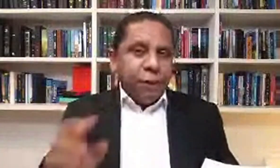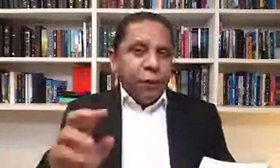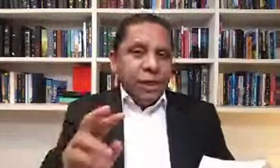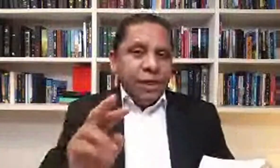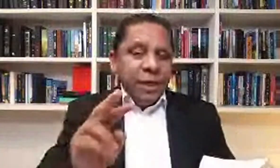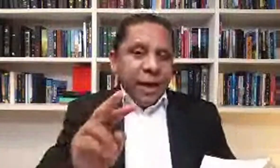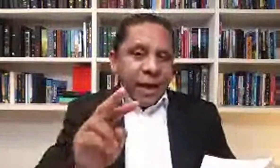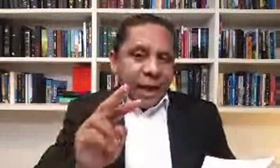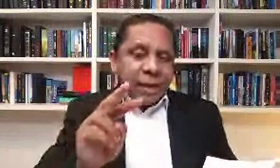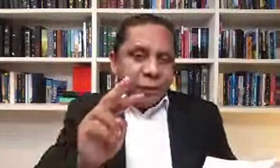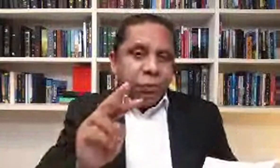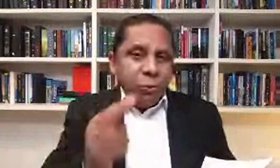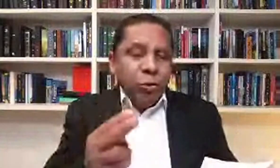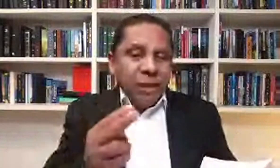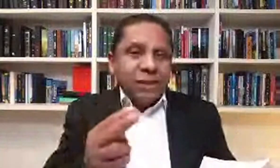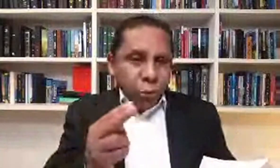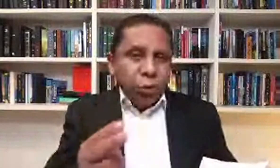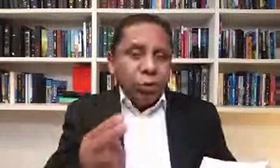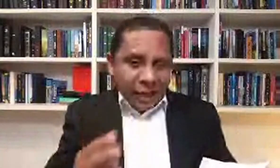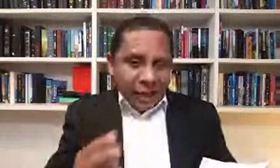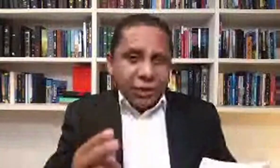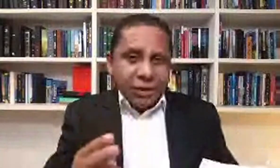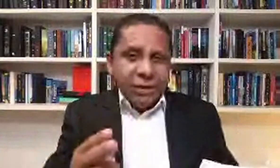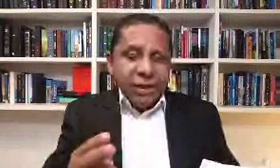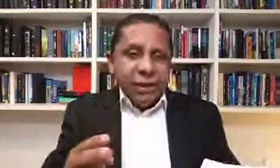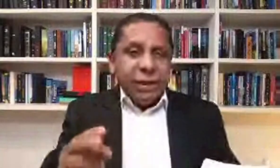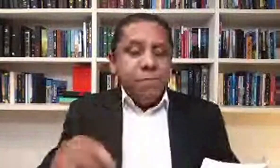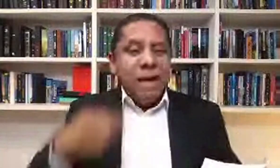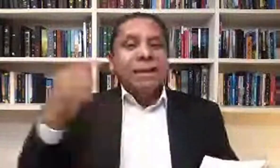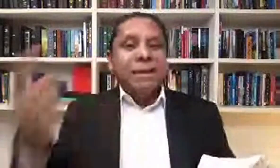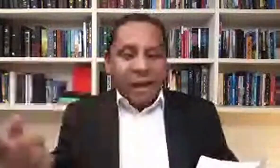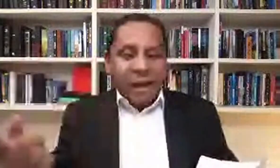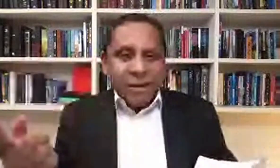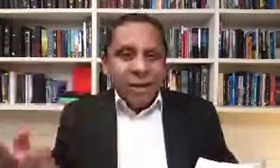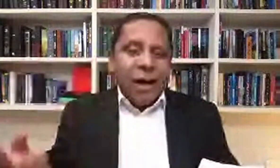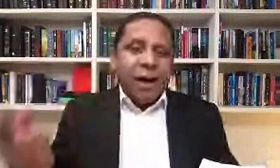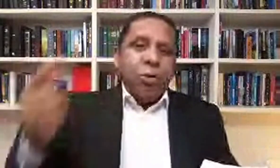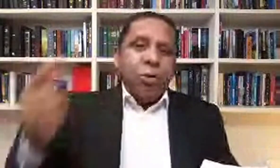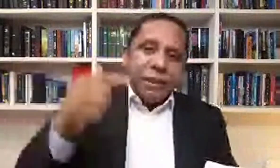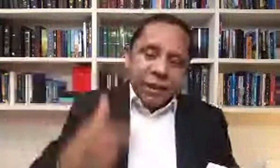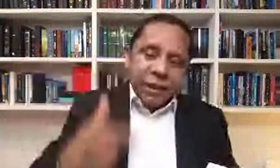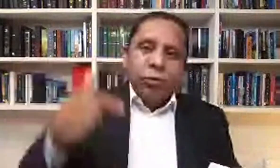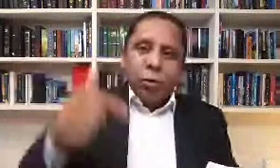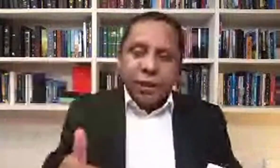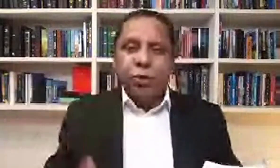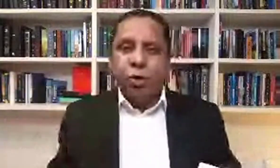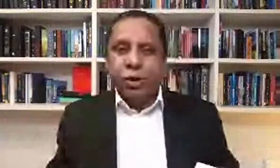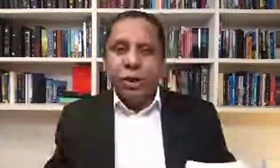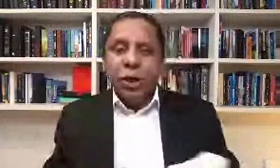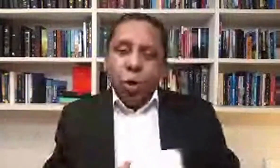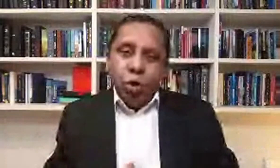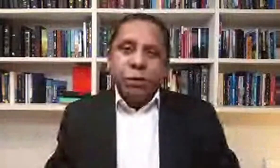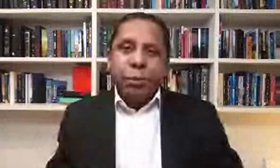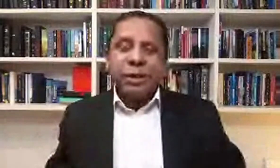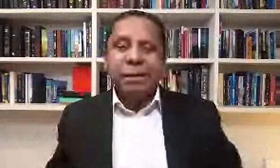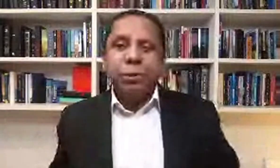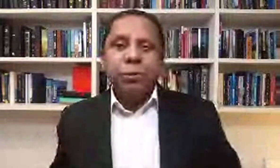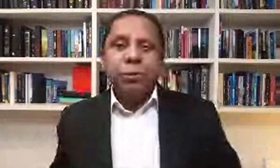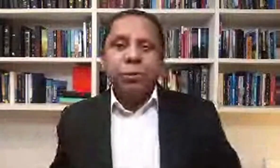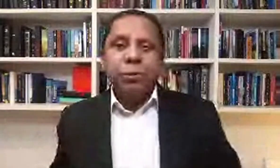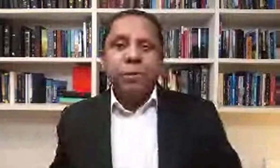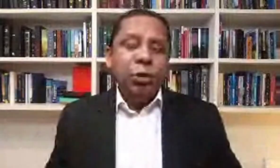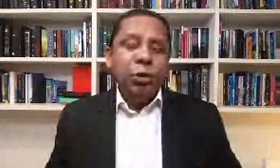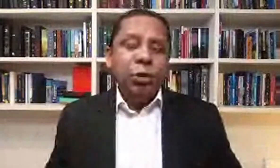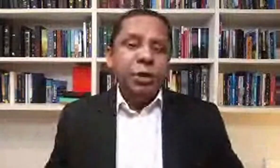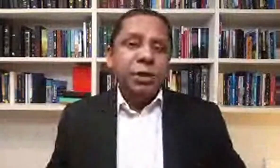Então, foi ali, essa foi uma mudança muito drástica, que mais tarde aconteceria do que acontece hoje. Hoje, por